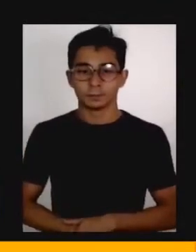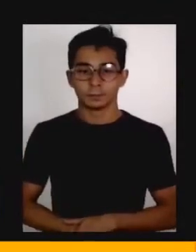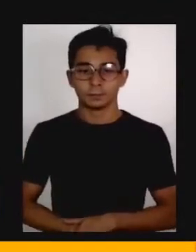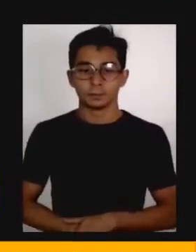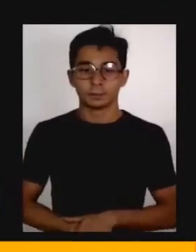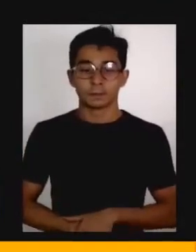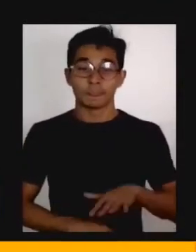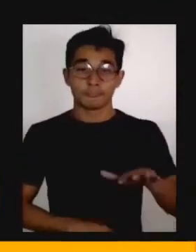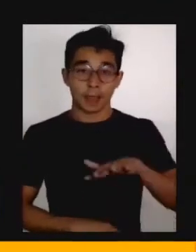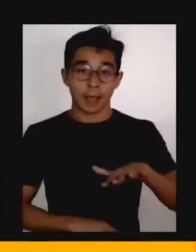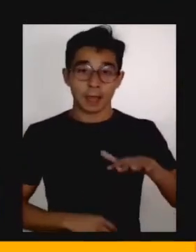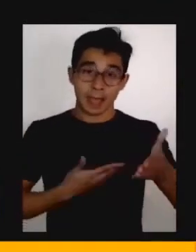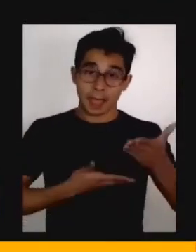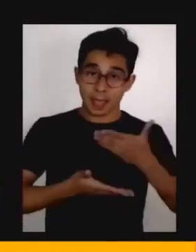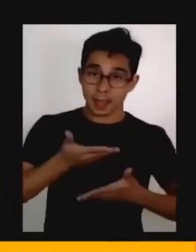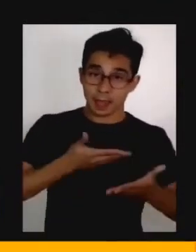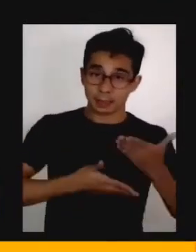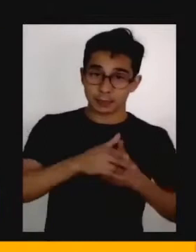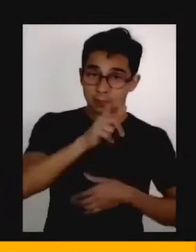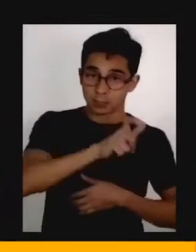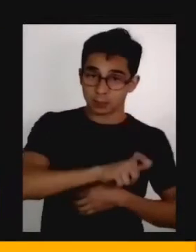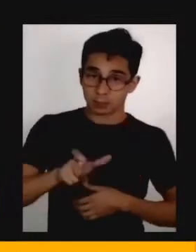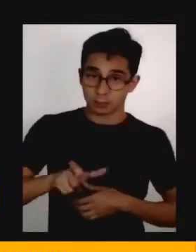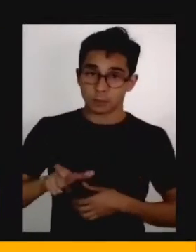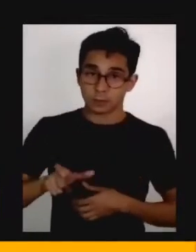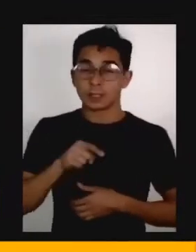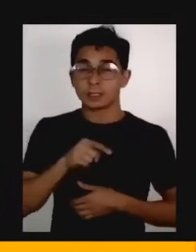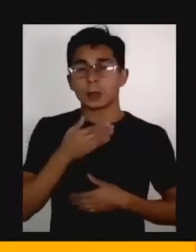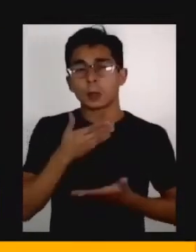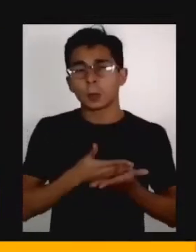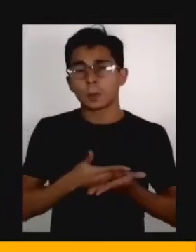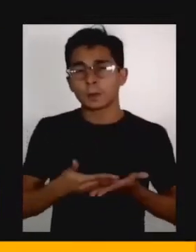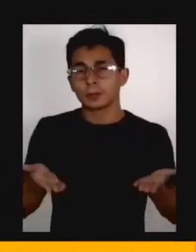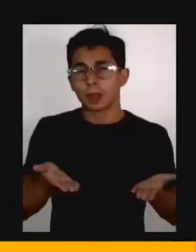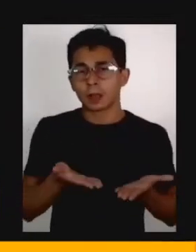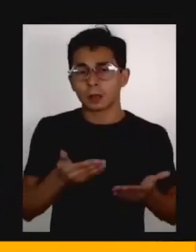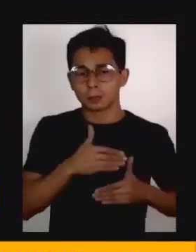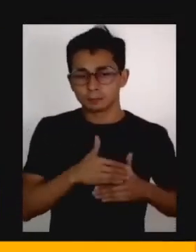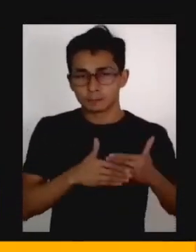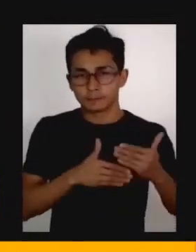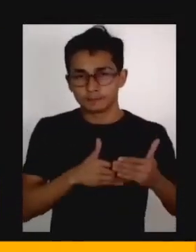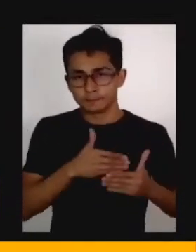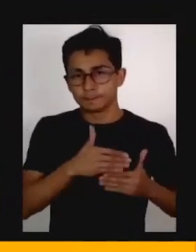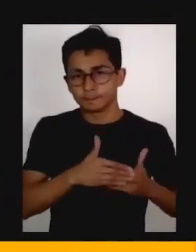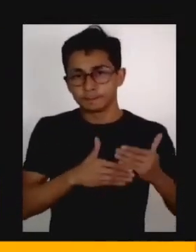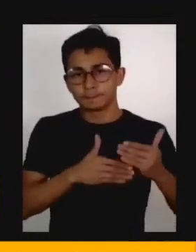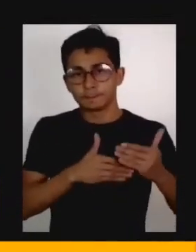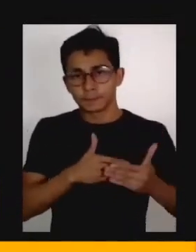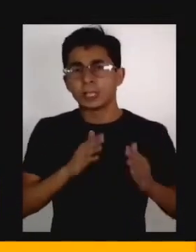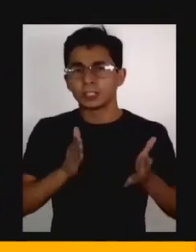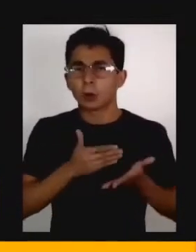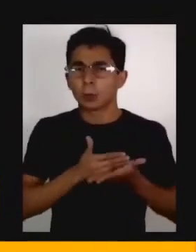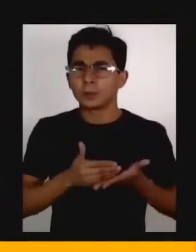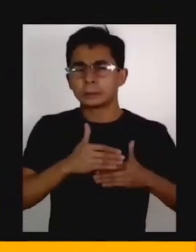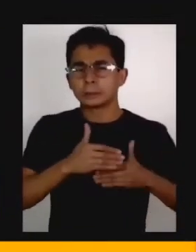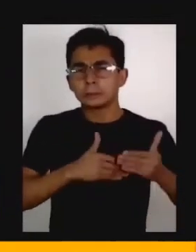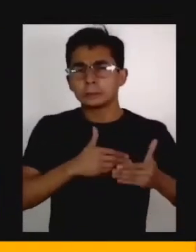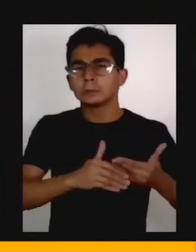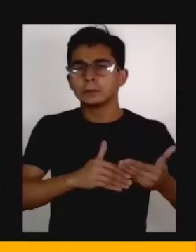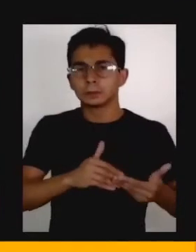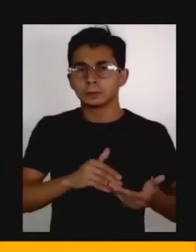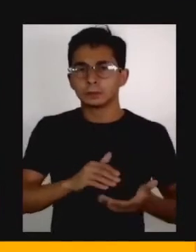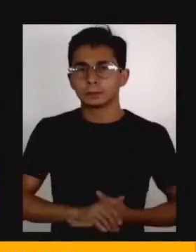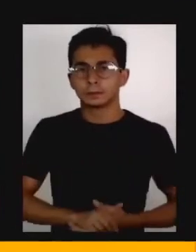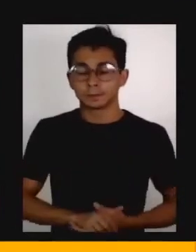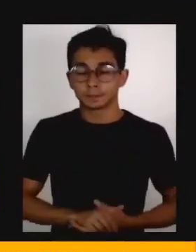isso ainda vem engatinhando. Acho que a gente já está conseguindo avançar cada vez mais,